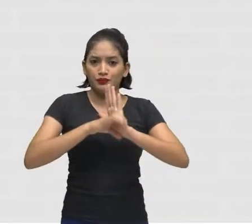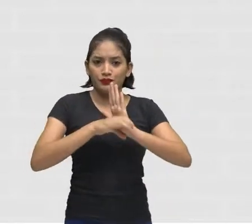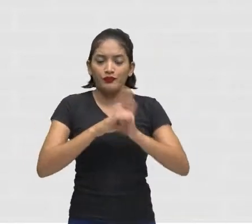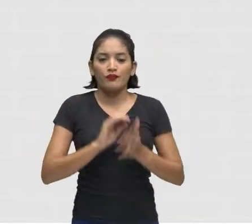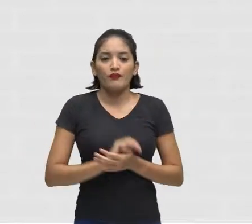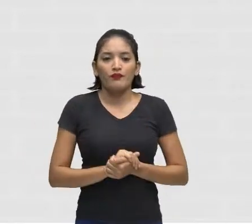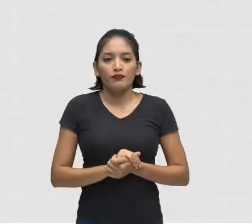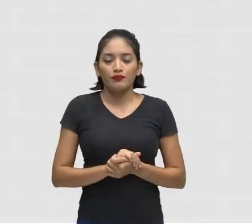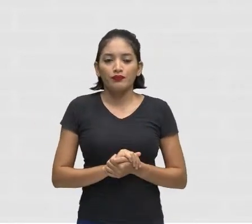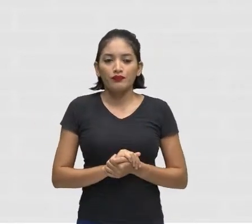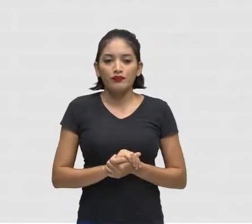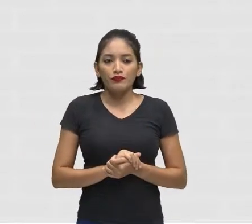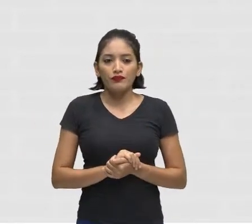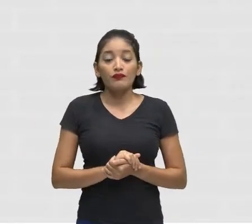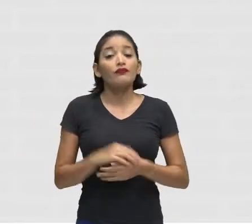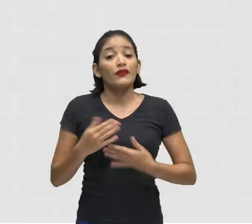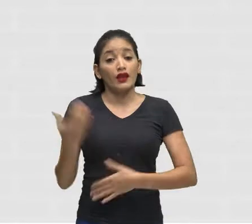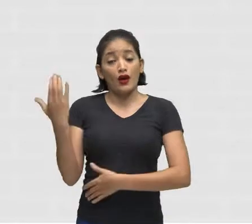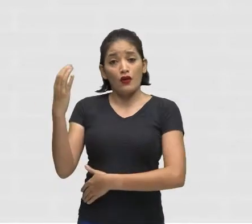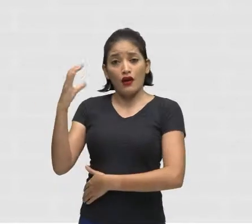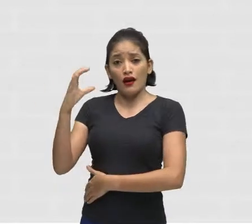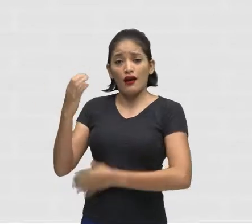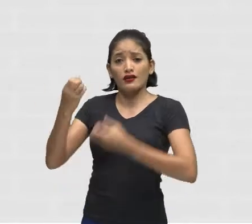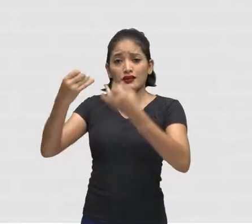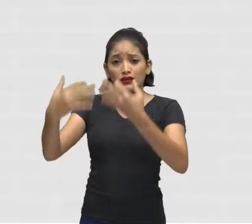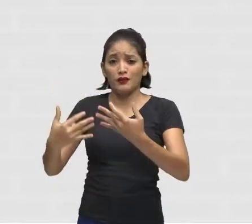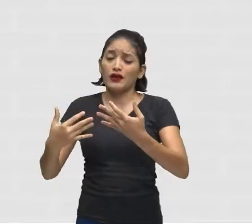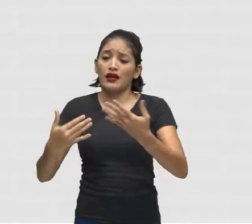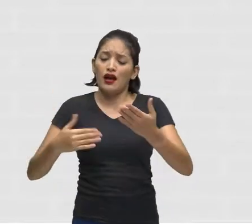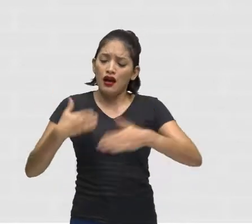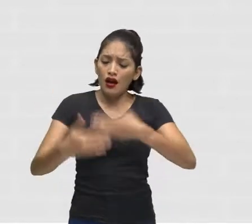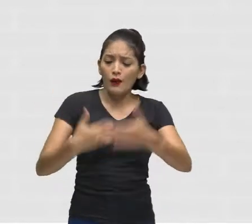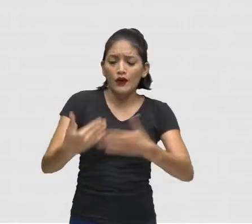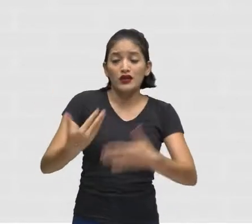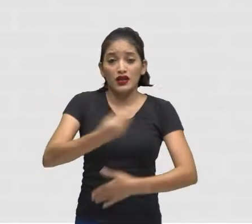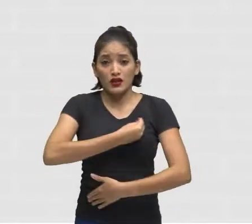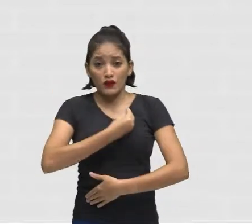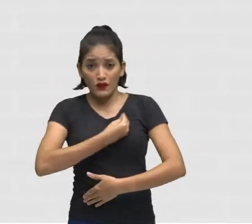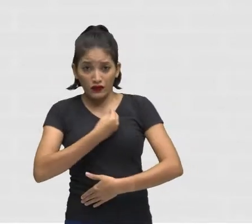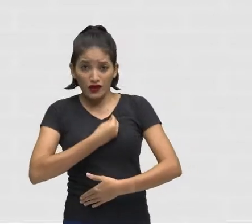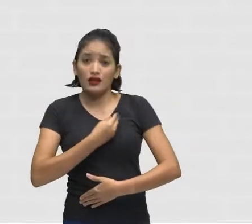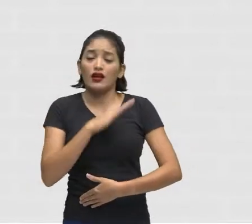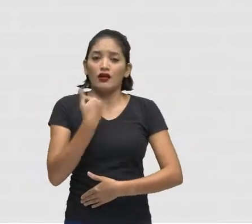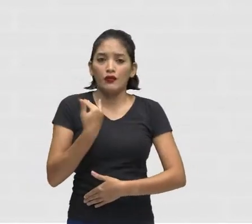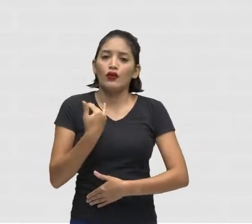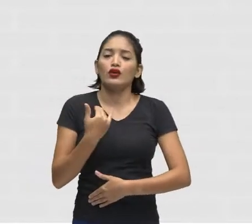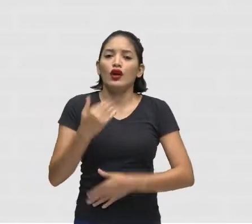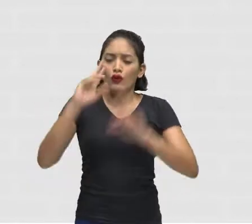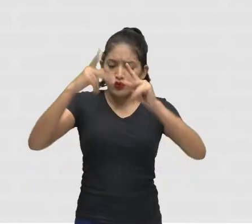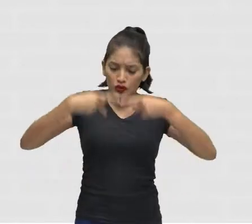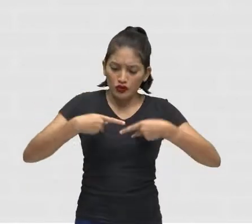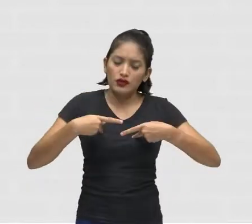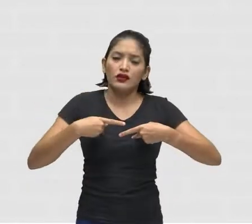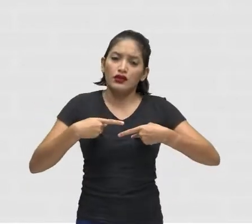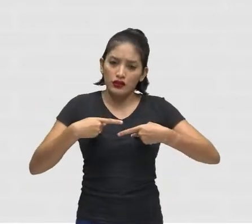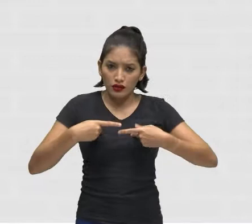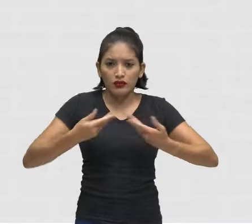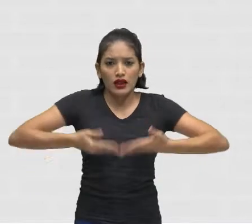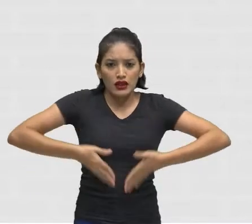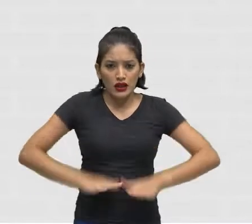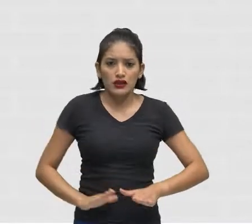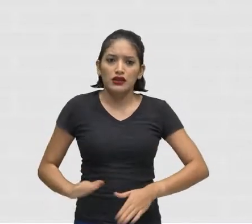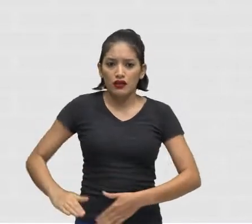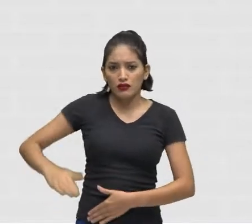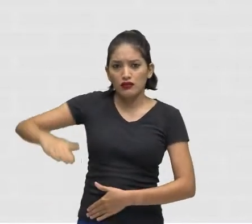A ciência traz esse processo de vida e morte como o ser humano nascer, crescer, se reproduzir e